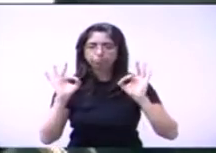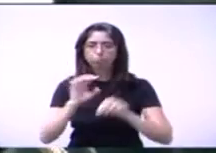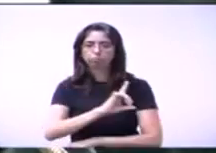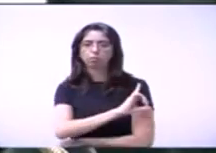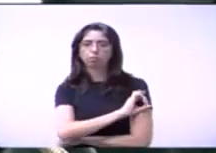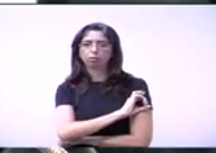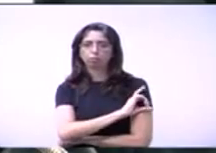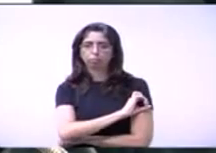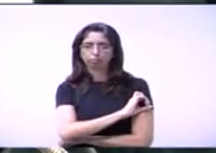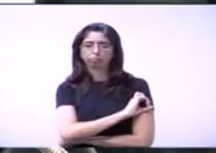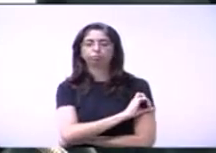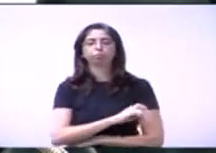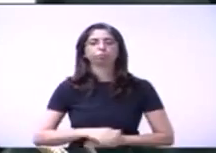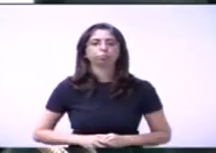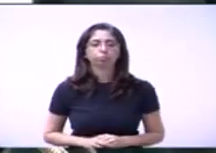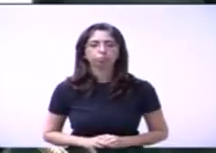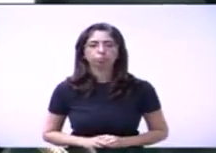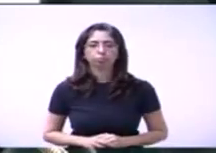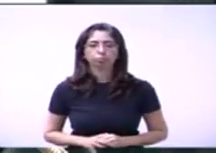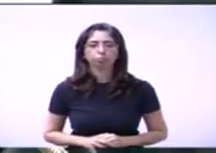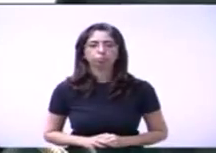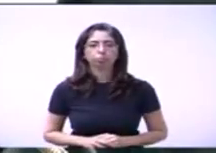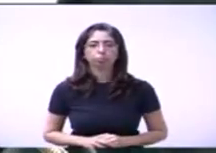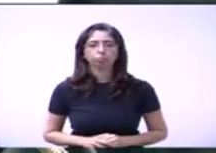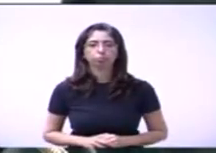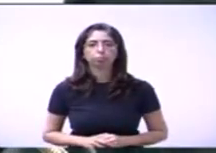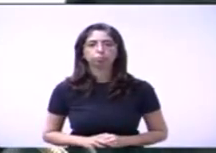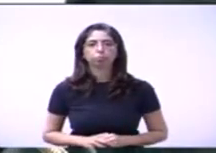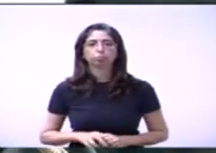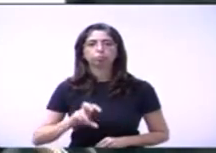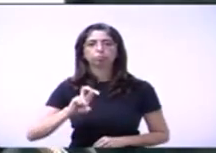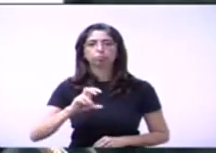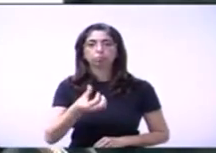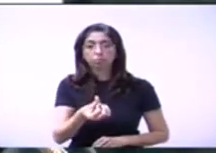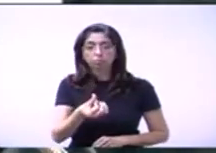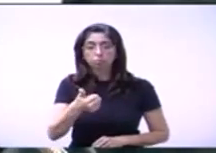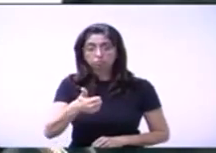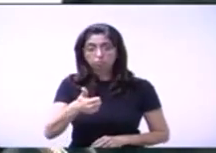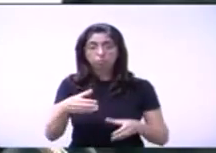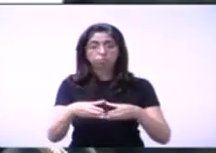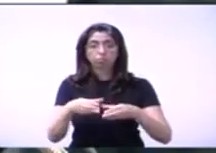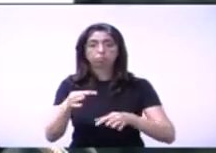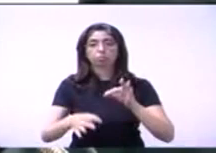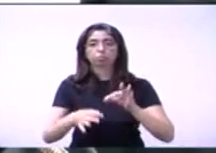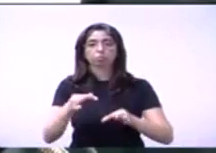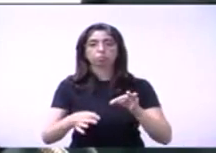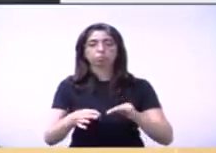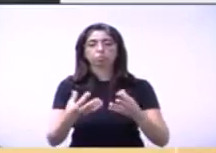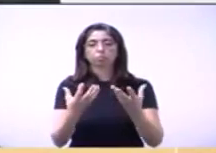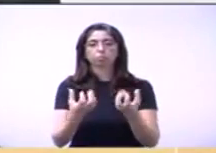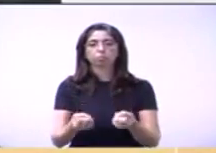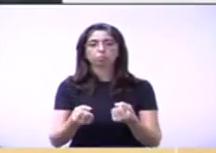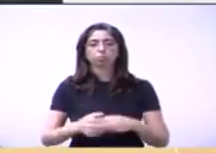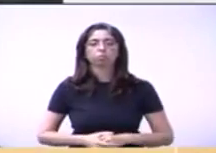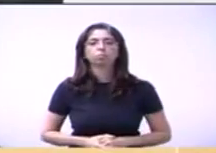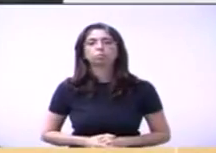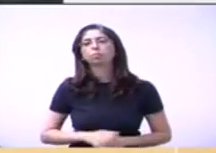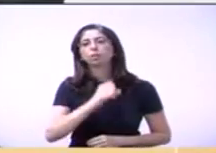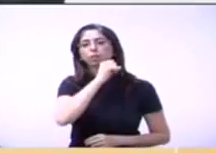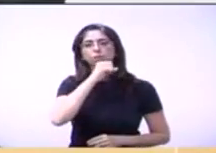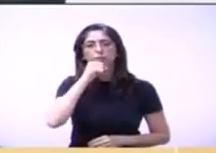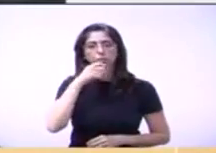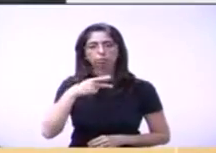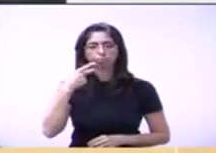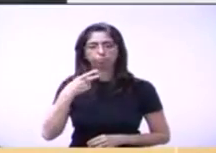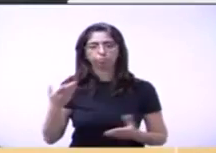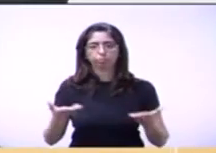Paulínia e da outras providências. Pareceres 61 da Comissão de Justiça, favorável. Em discussão, os projetos de